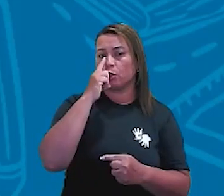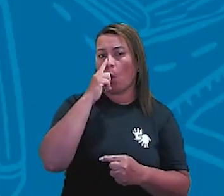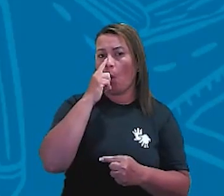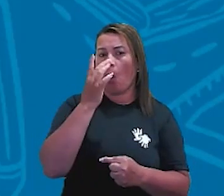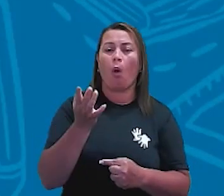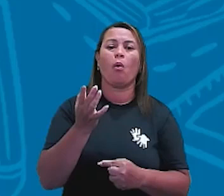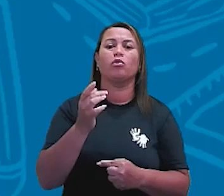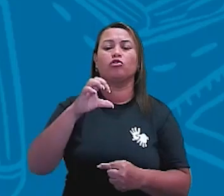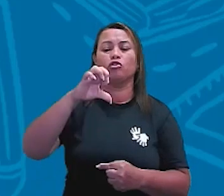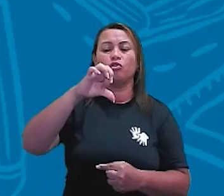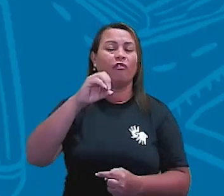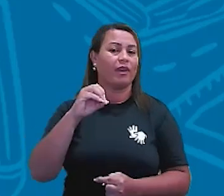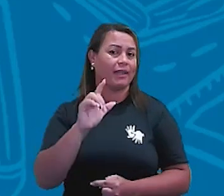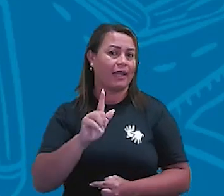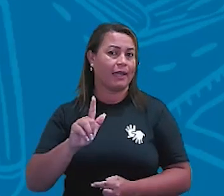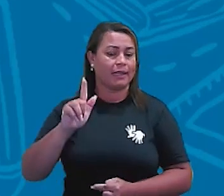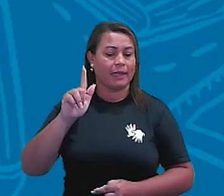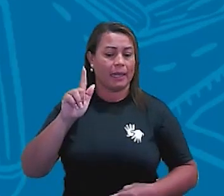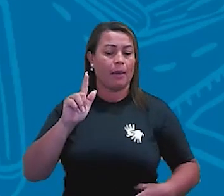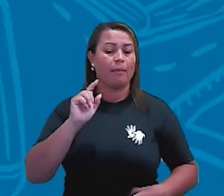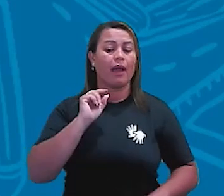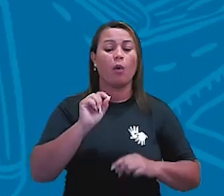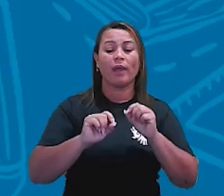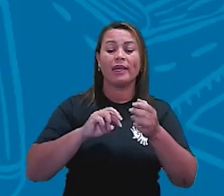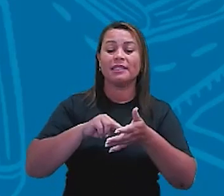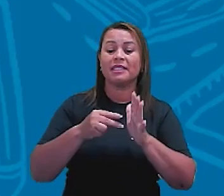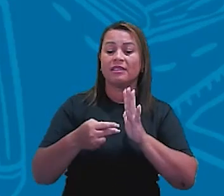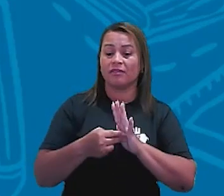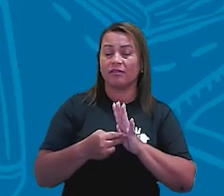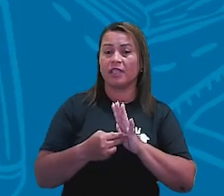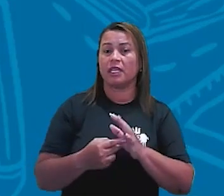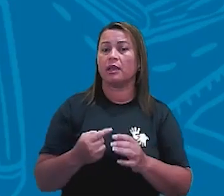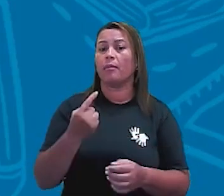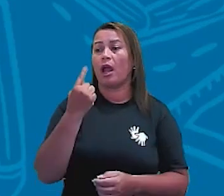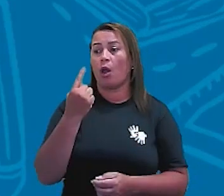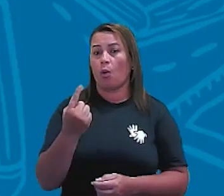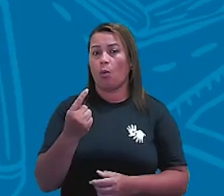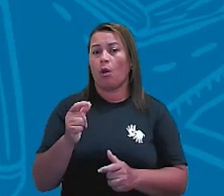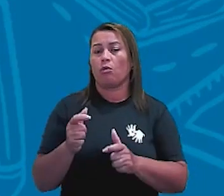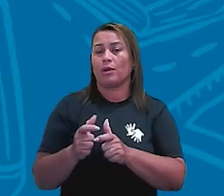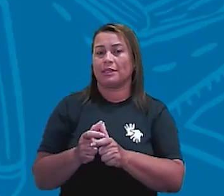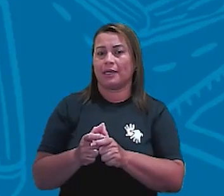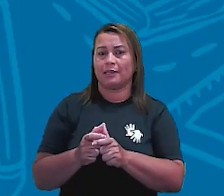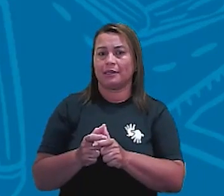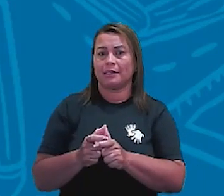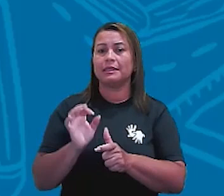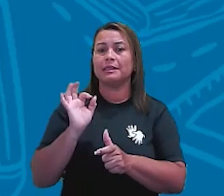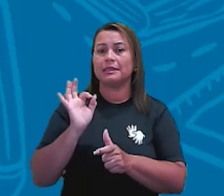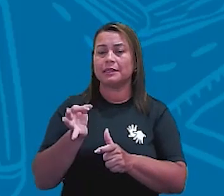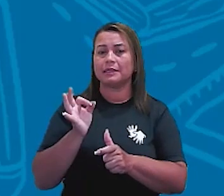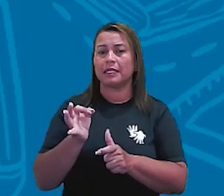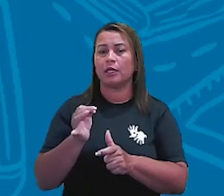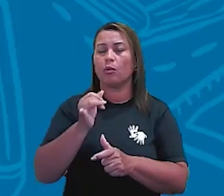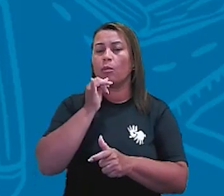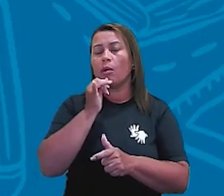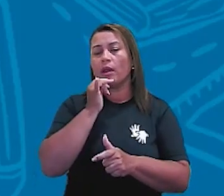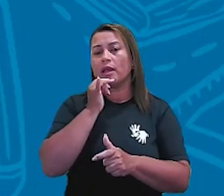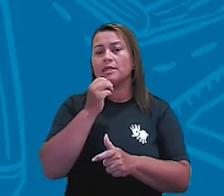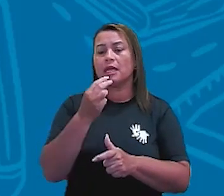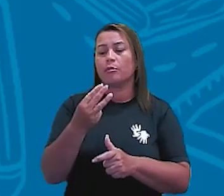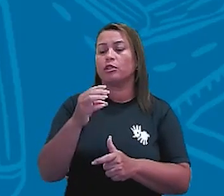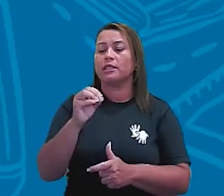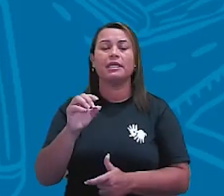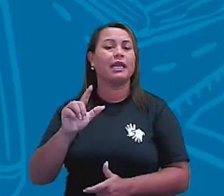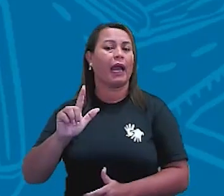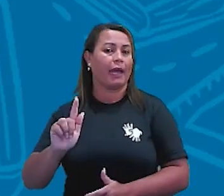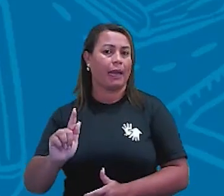de 90 gramas, essa informação nutricional geralmente ela vai estar para uma porção daquele pacote, certo? Então, ela vai estar, por exemplo, para 30